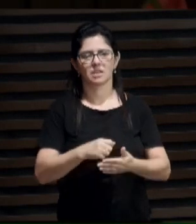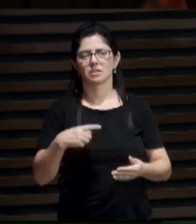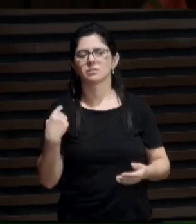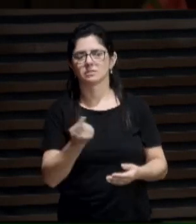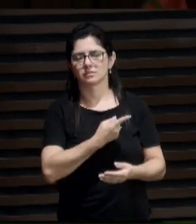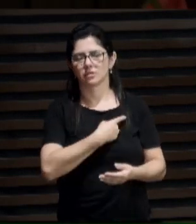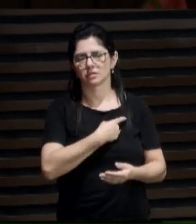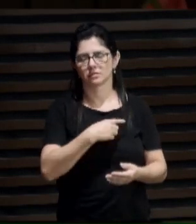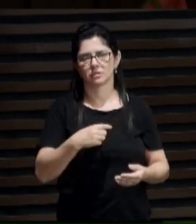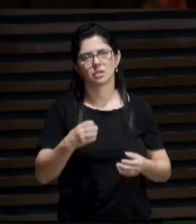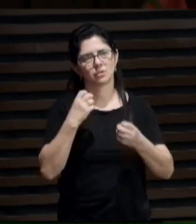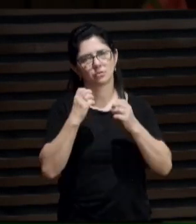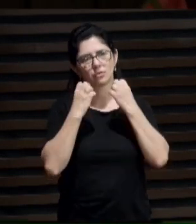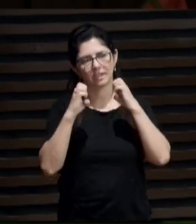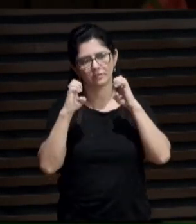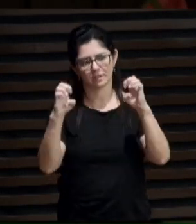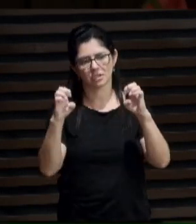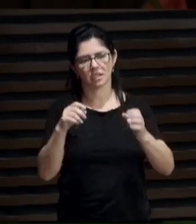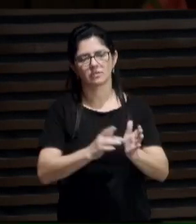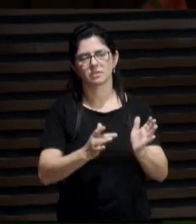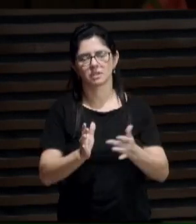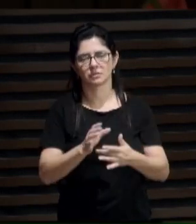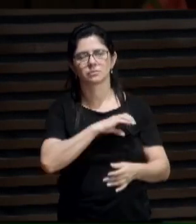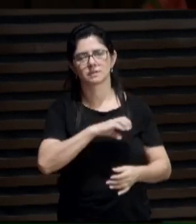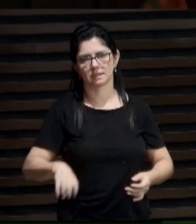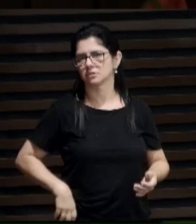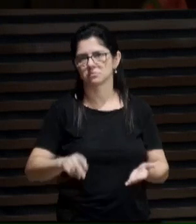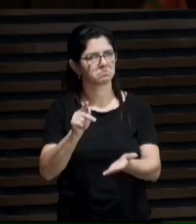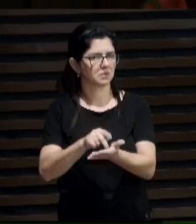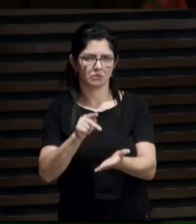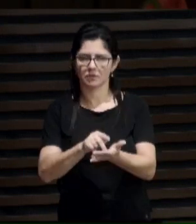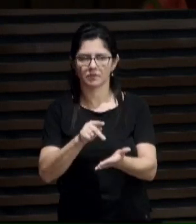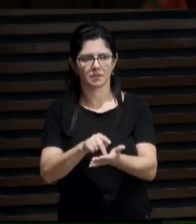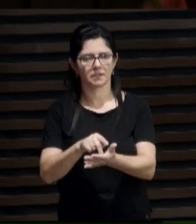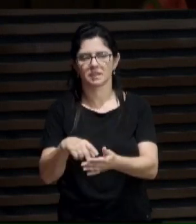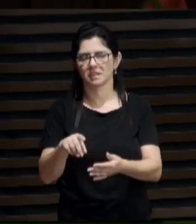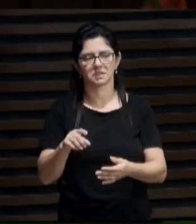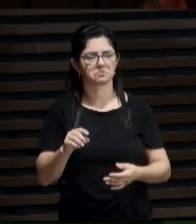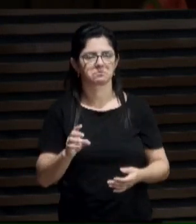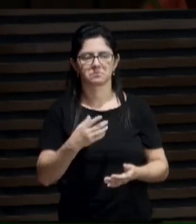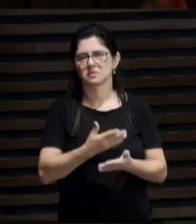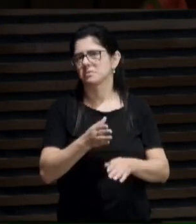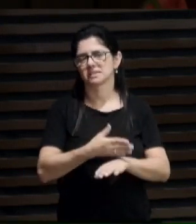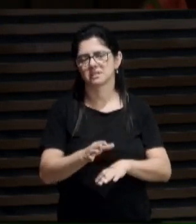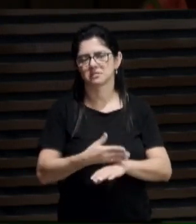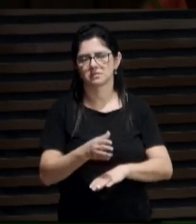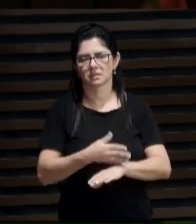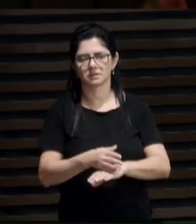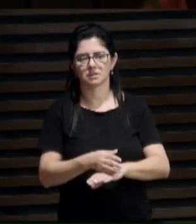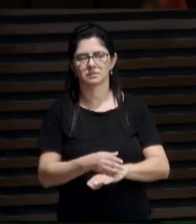Cristo não é verdadeira e não passa de uma tentativa de simular